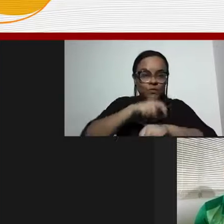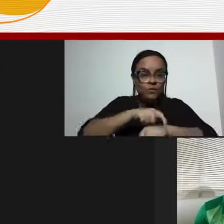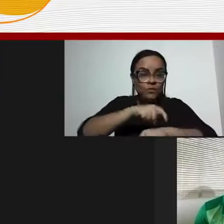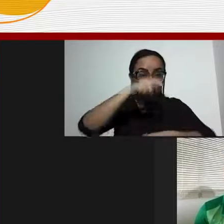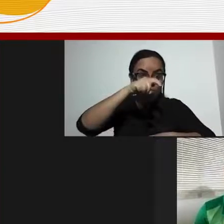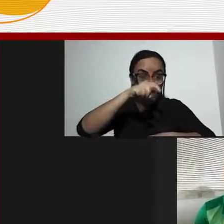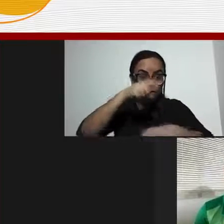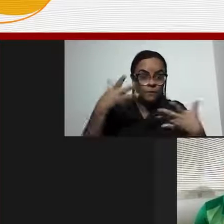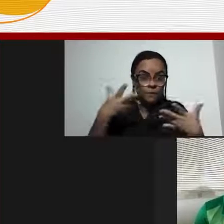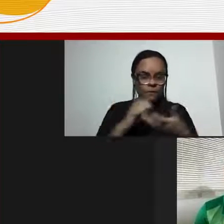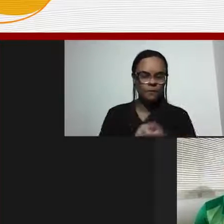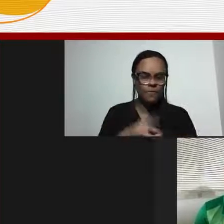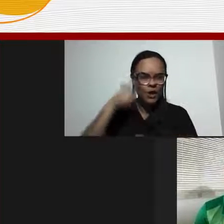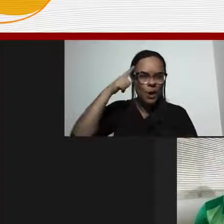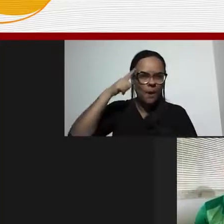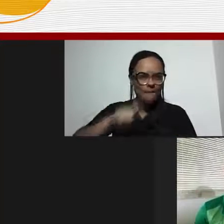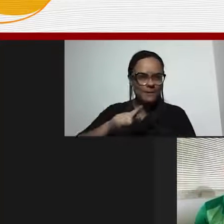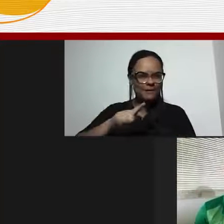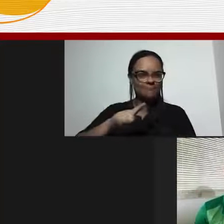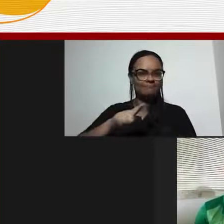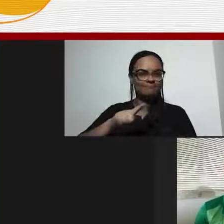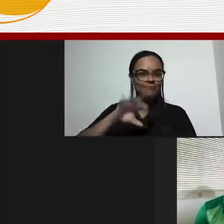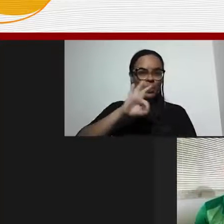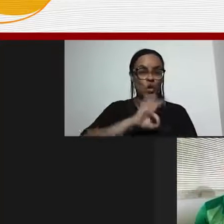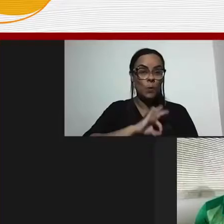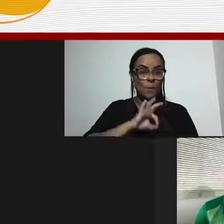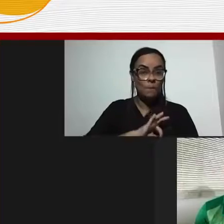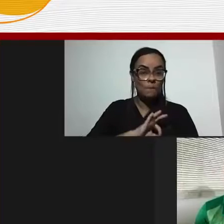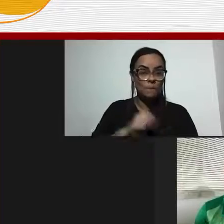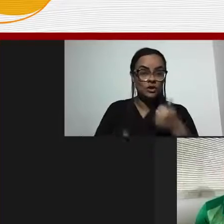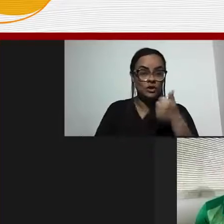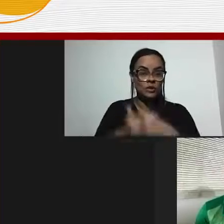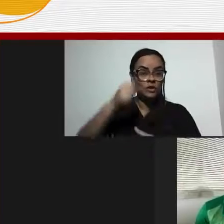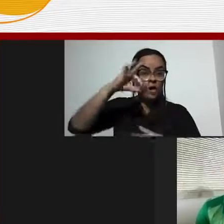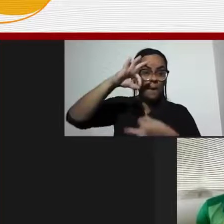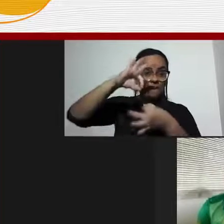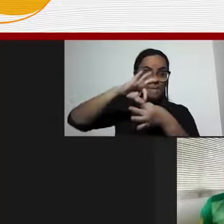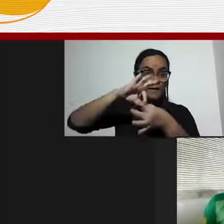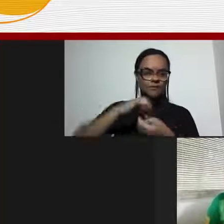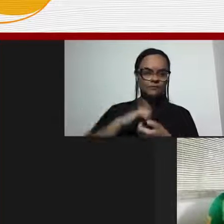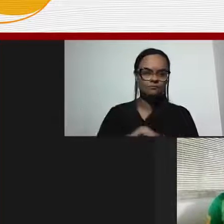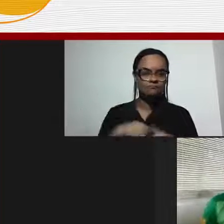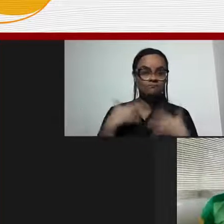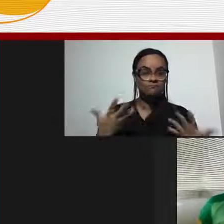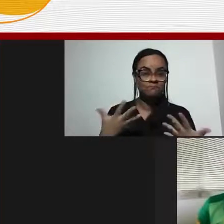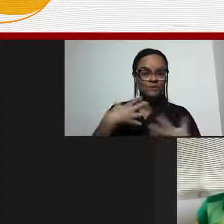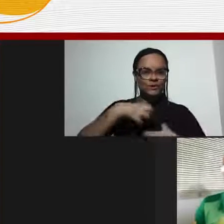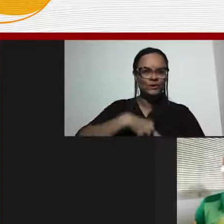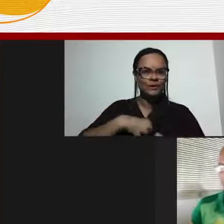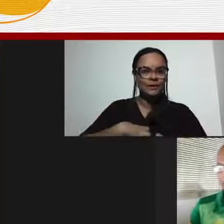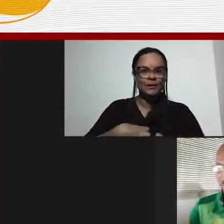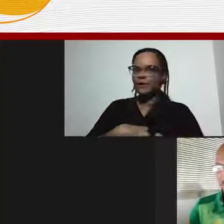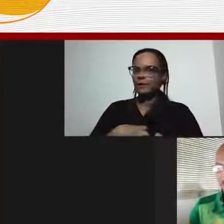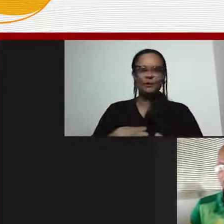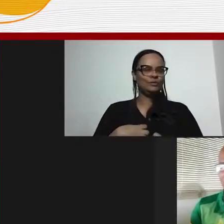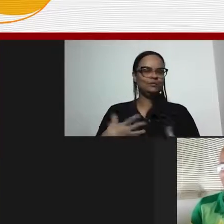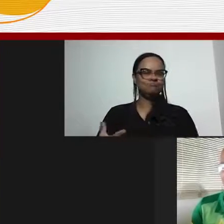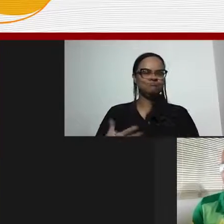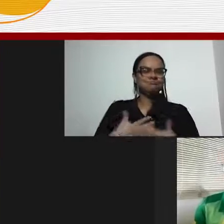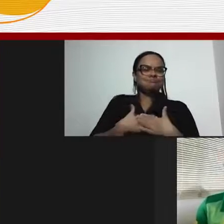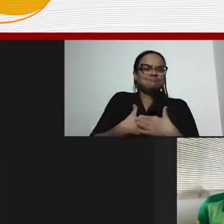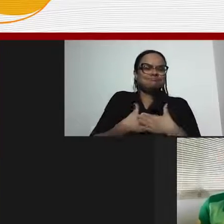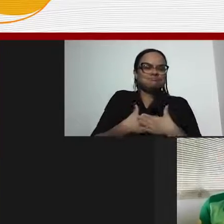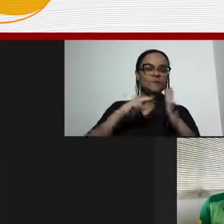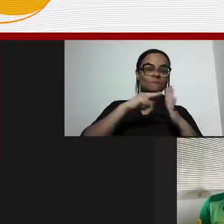você ganhou a sua medalha para PAN? Qual foi a sua realização? O que